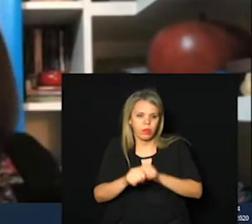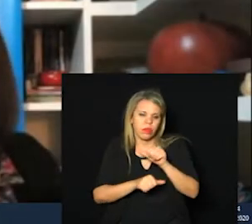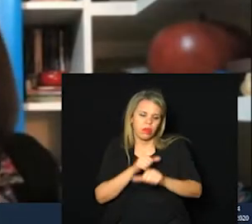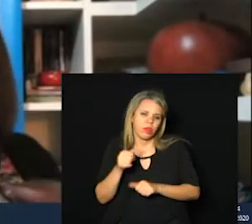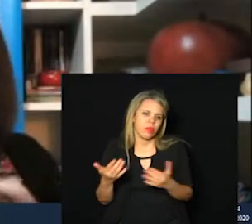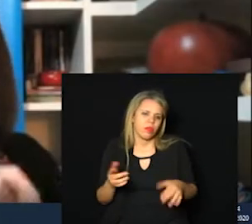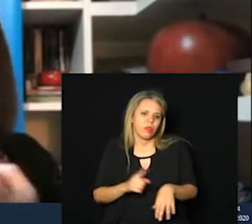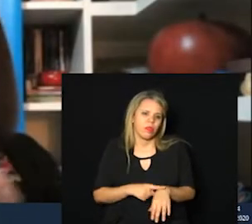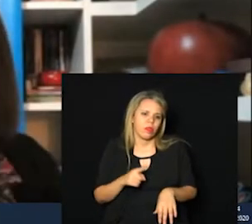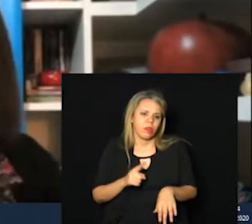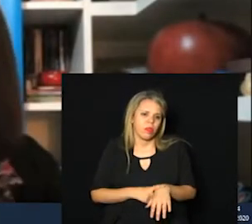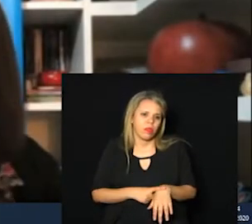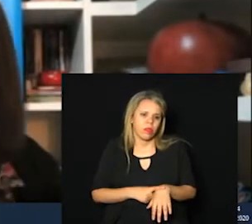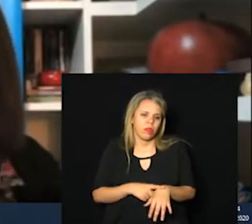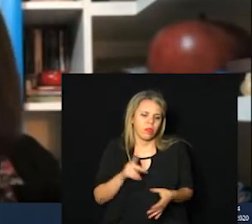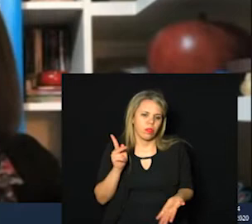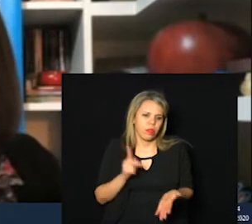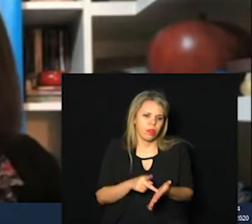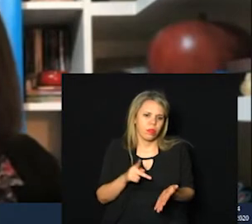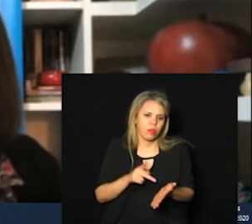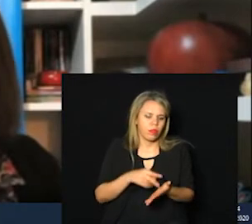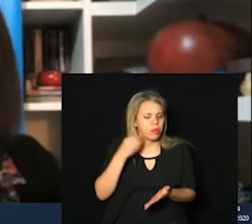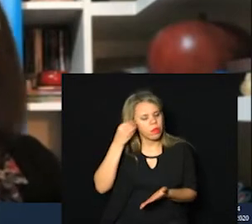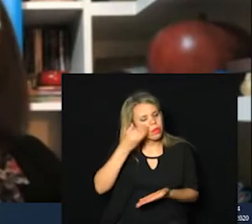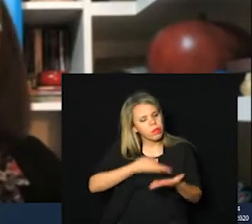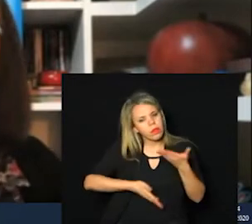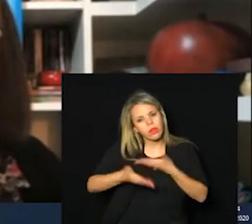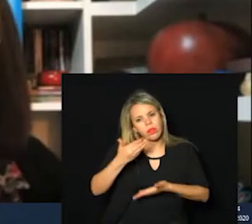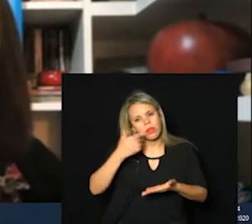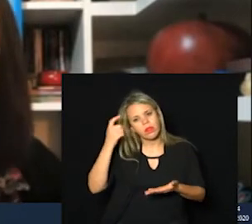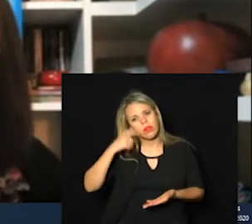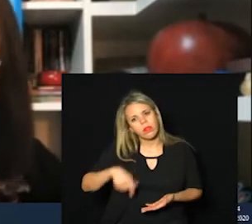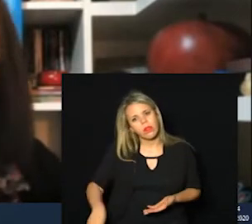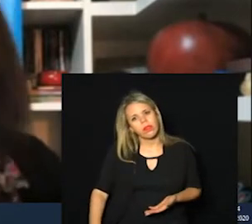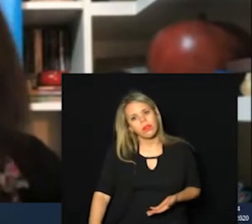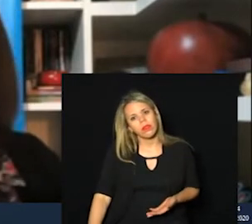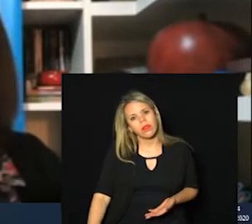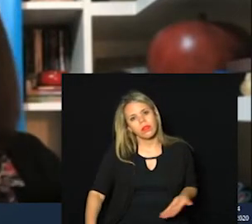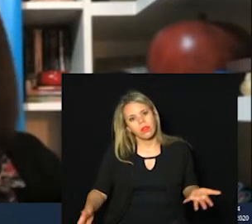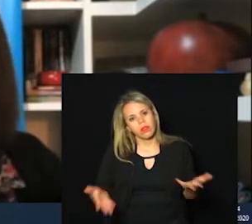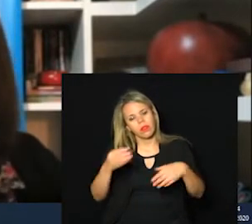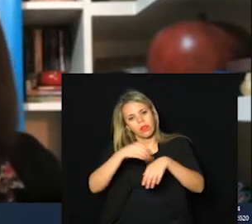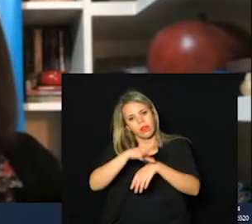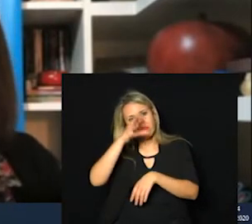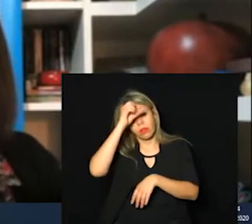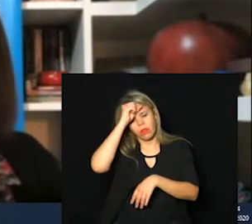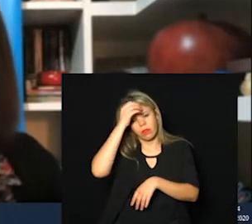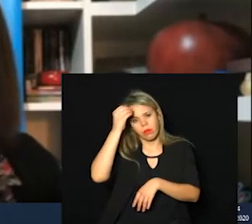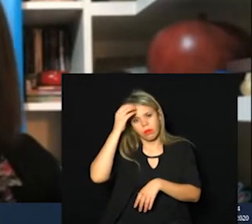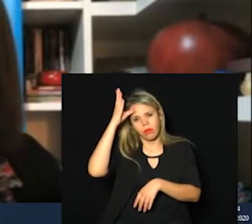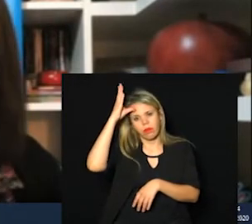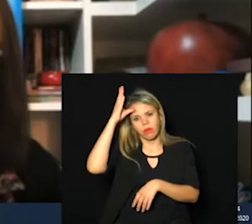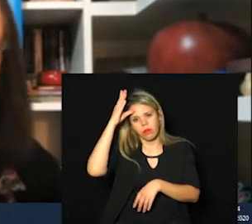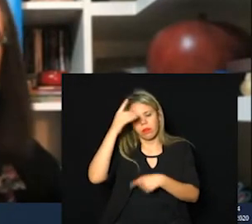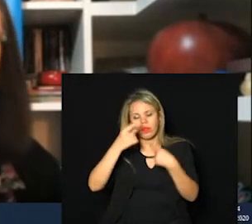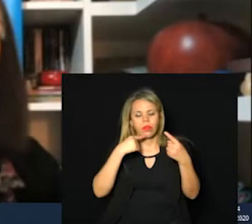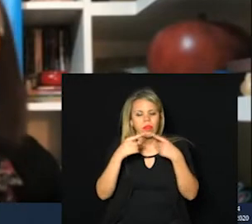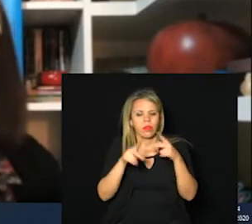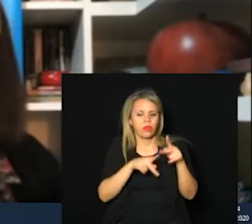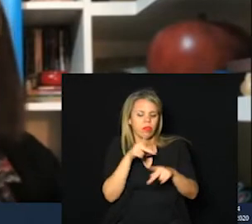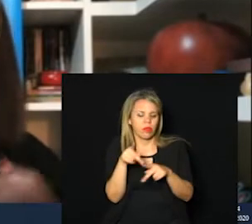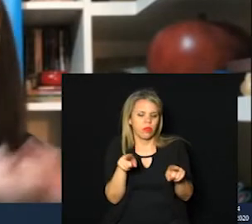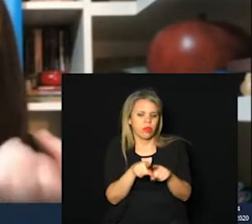momento em uma verdadeira troca, onde eu me enriqueço com o que aprendo, com quem eu dialogo, e